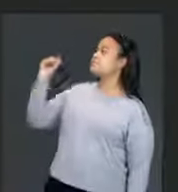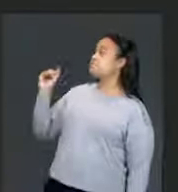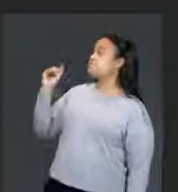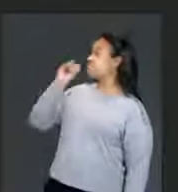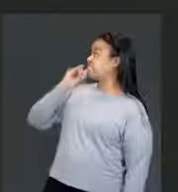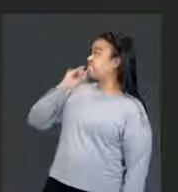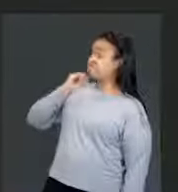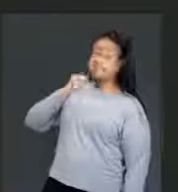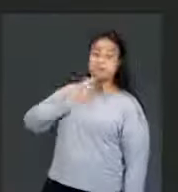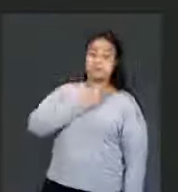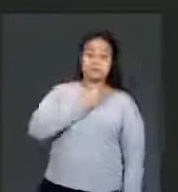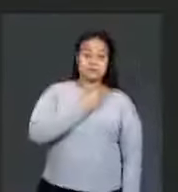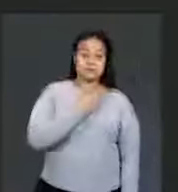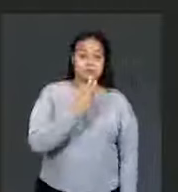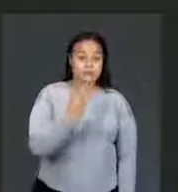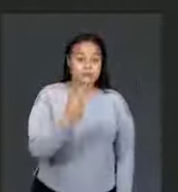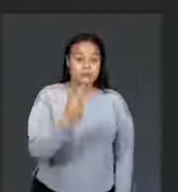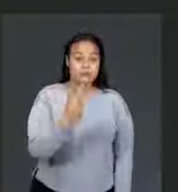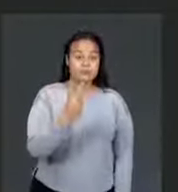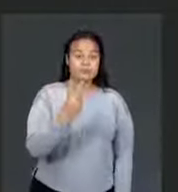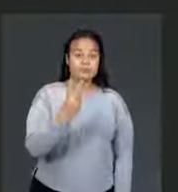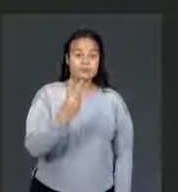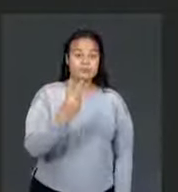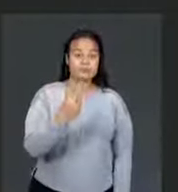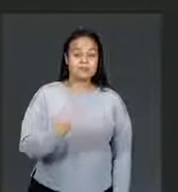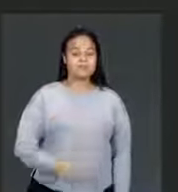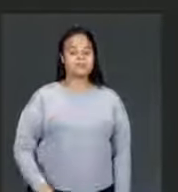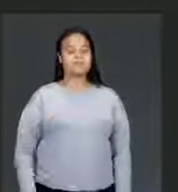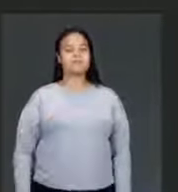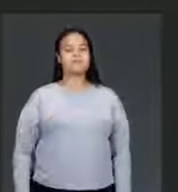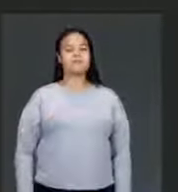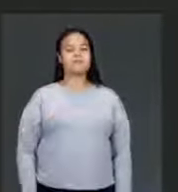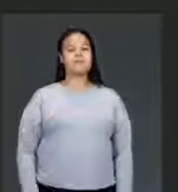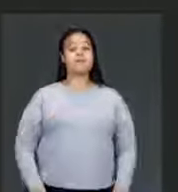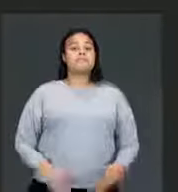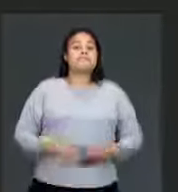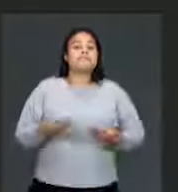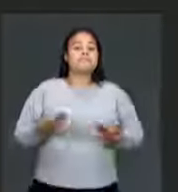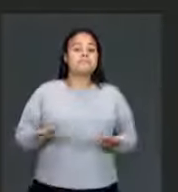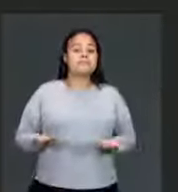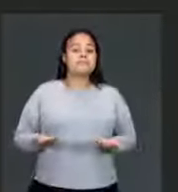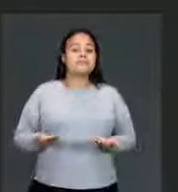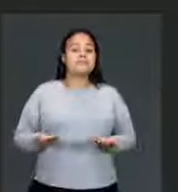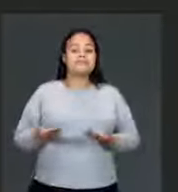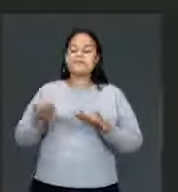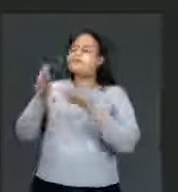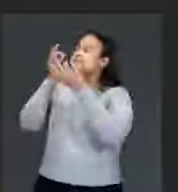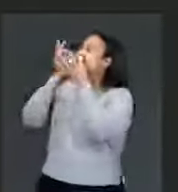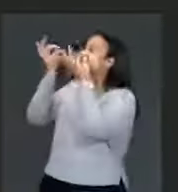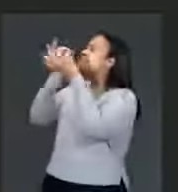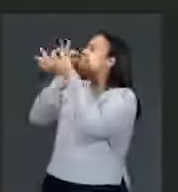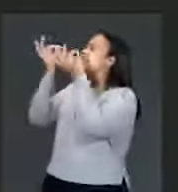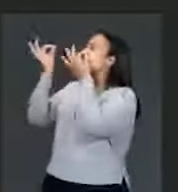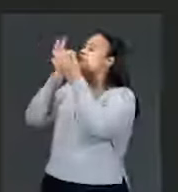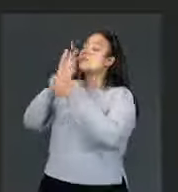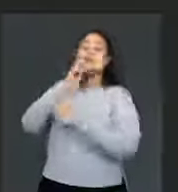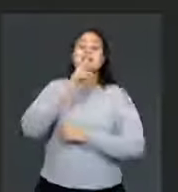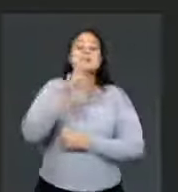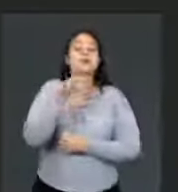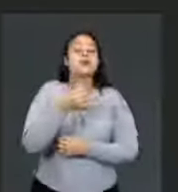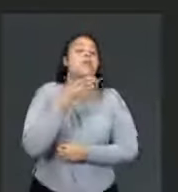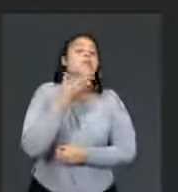Exemplo 2. Exemplo 2. Então, nós observamos que a